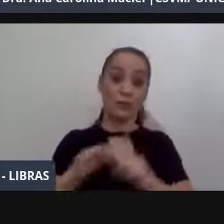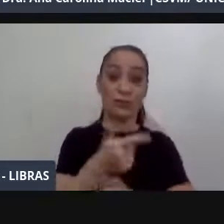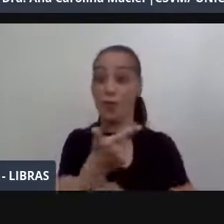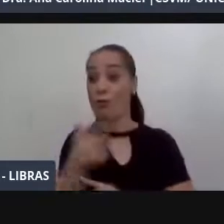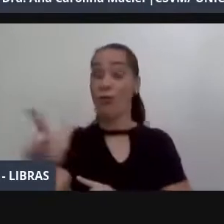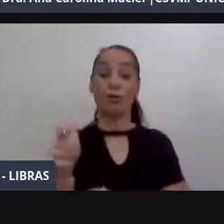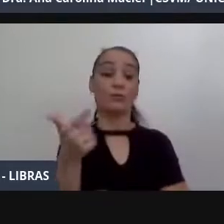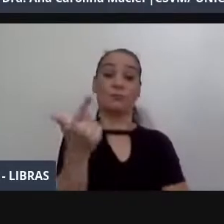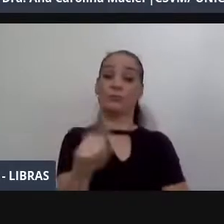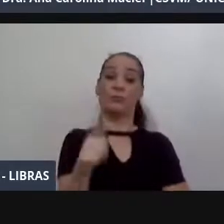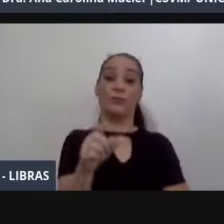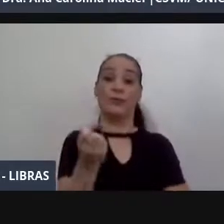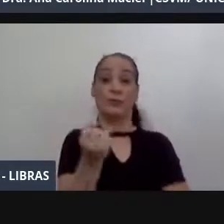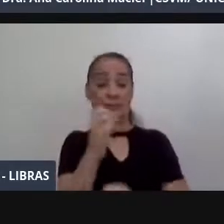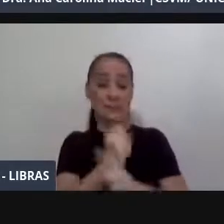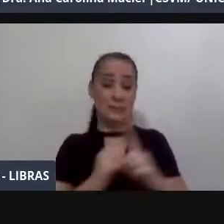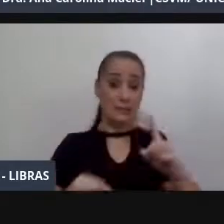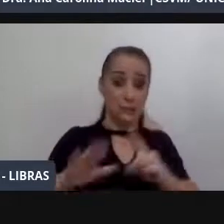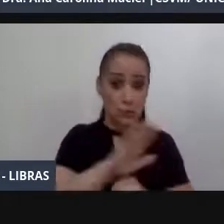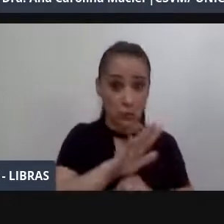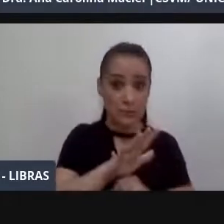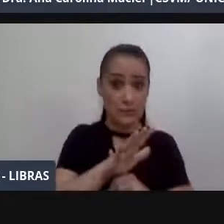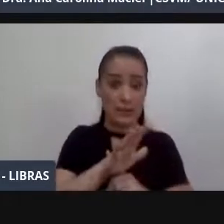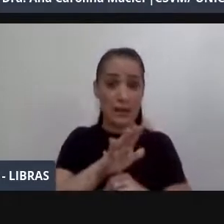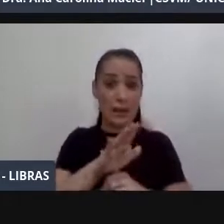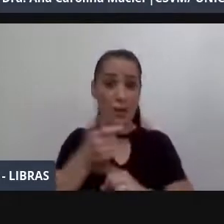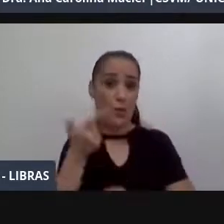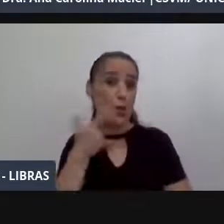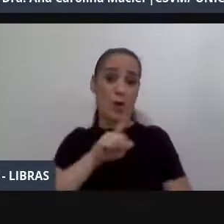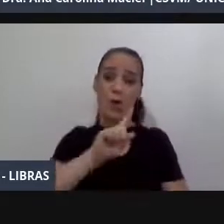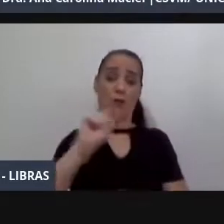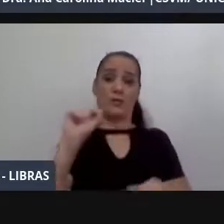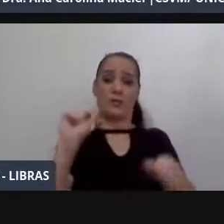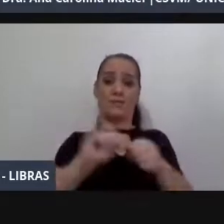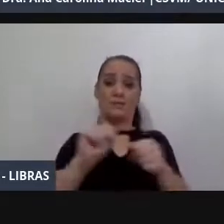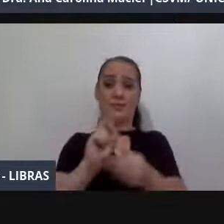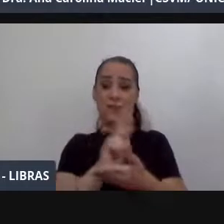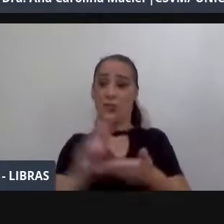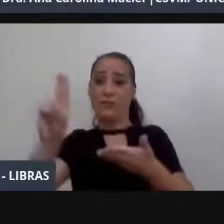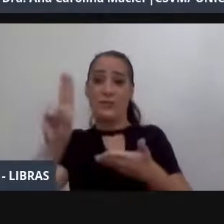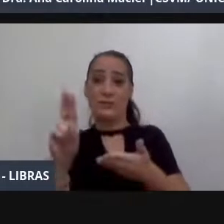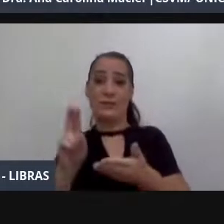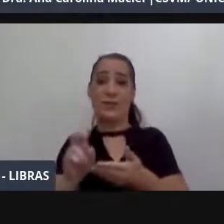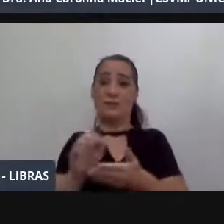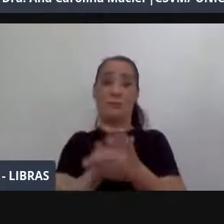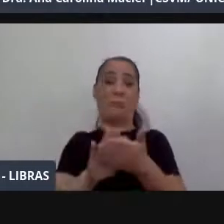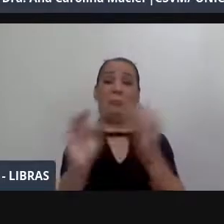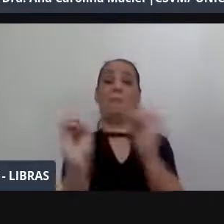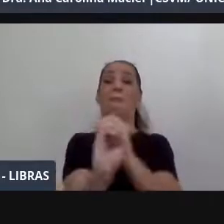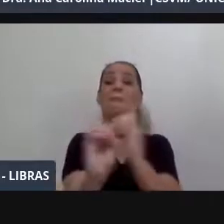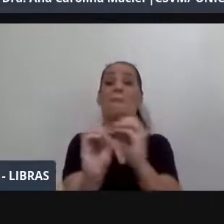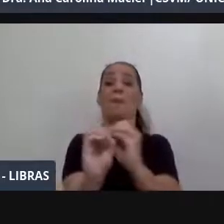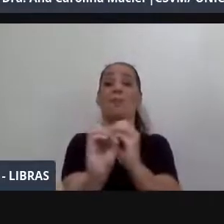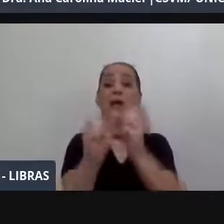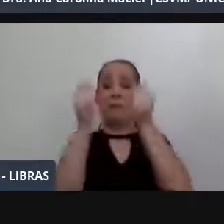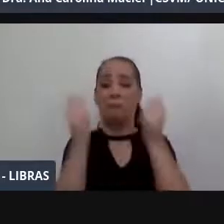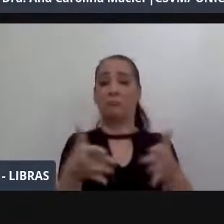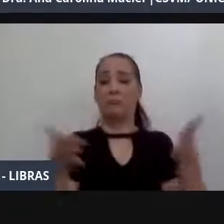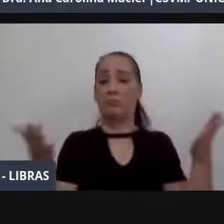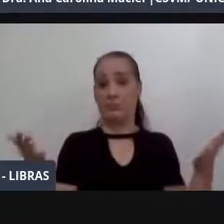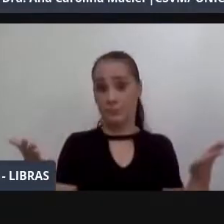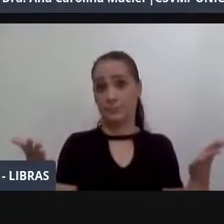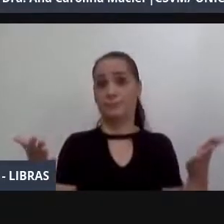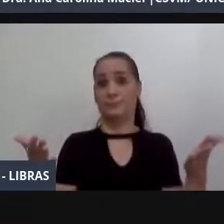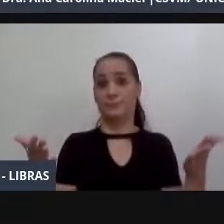social, a universidade não vale para nada. O conhecimento tem que ser social, o conhecimento tem que servir. Então, mas só que eu volto sempre,